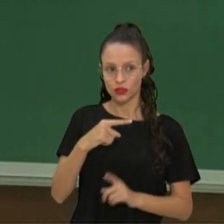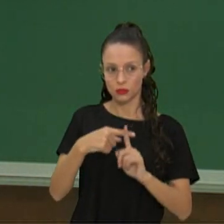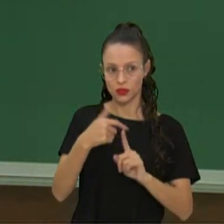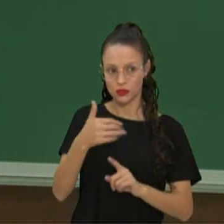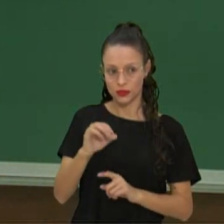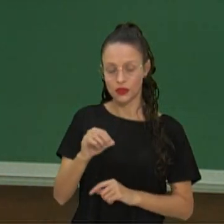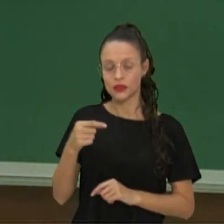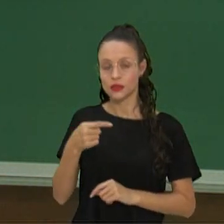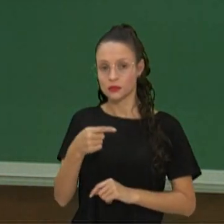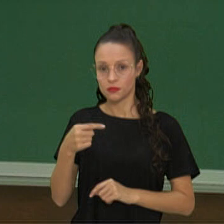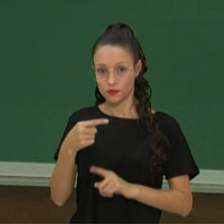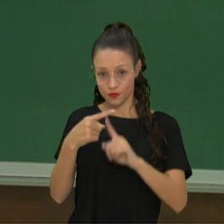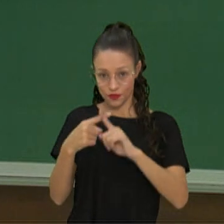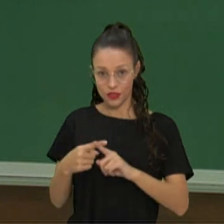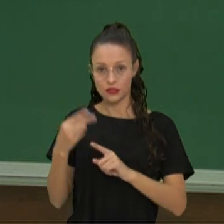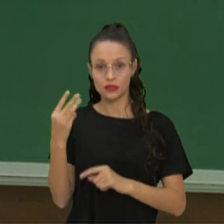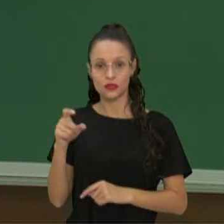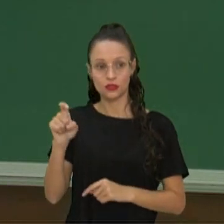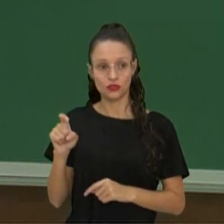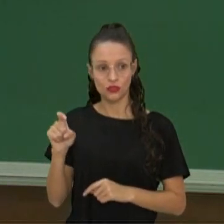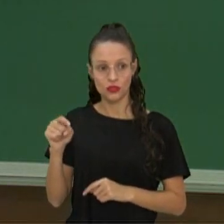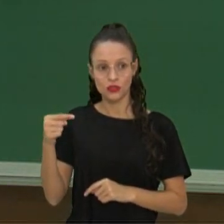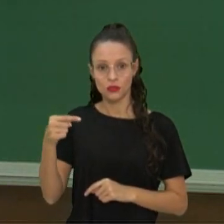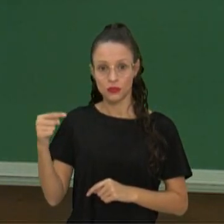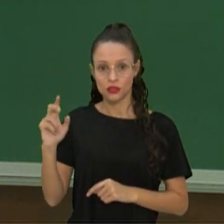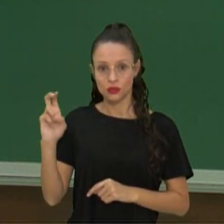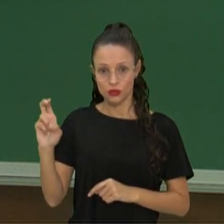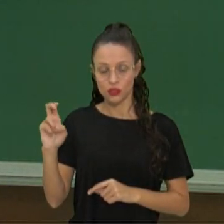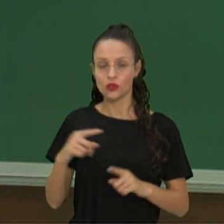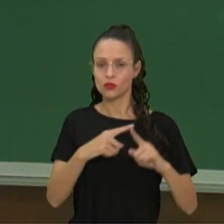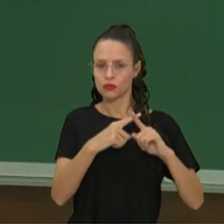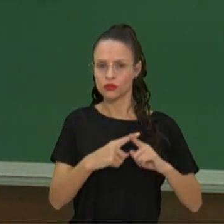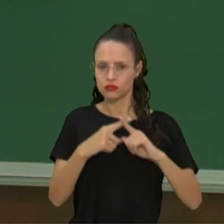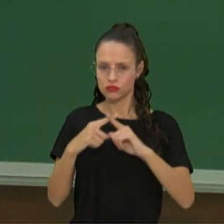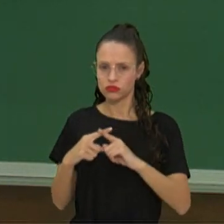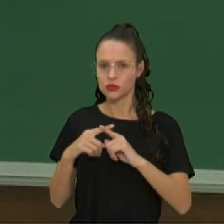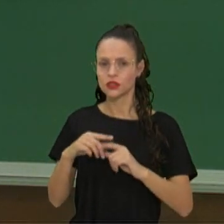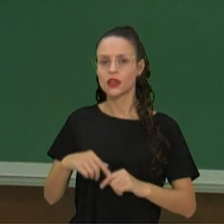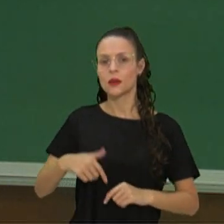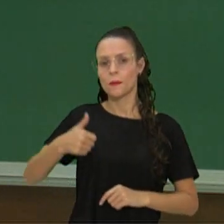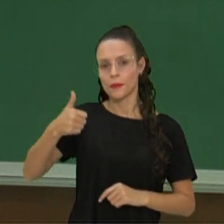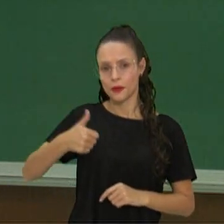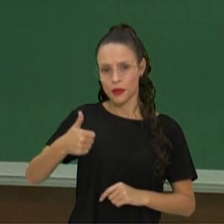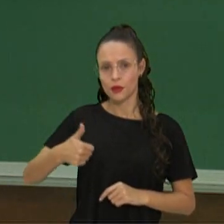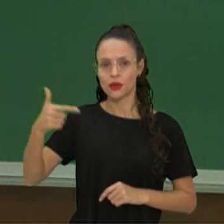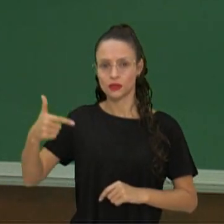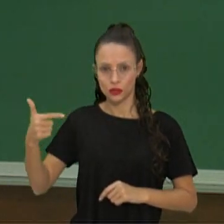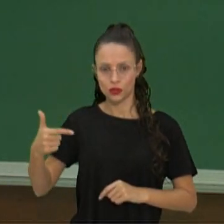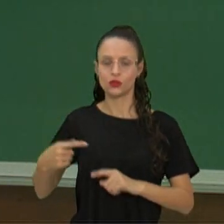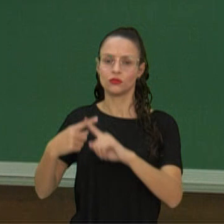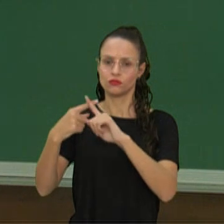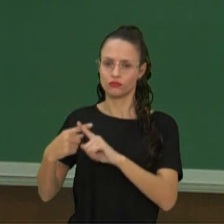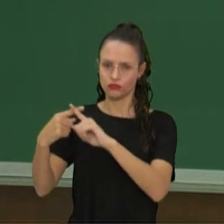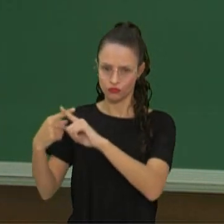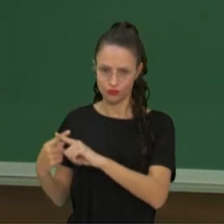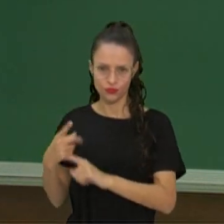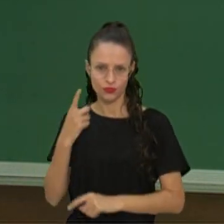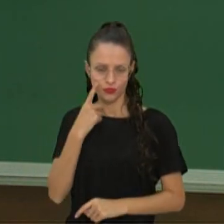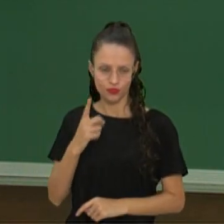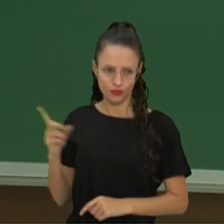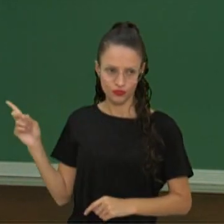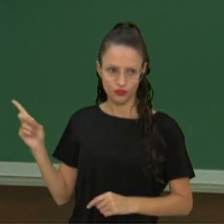5. Primeiro termo do primeiro polinômio, multiplica todos. Depois o segundo termo, multiplica todos. Dá uma conferida